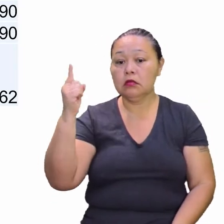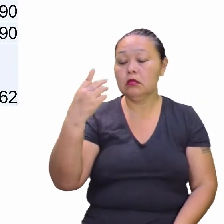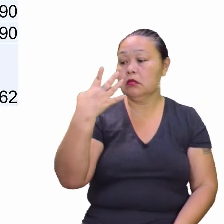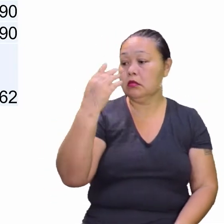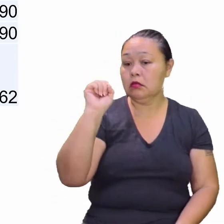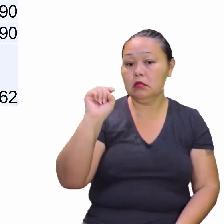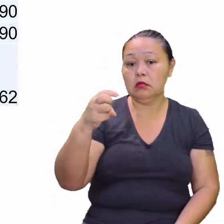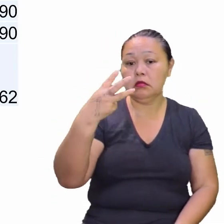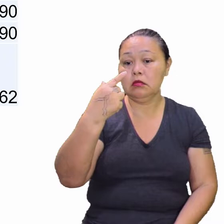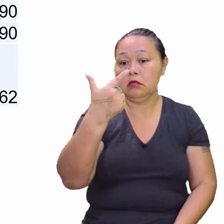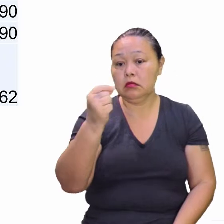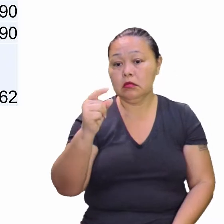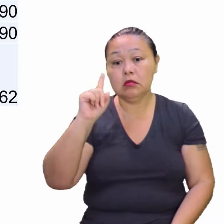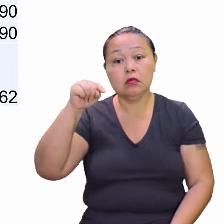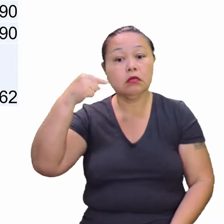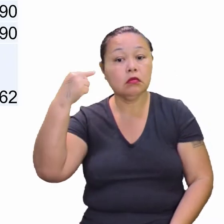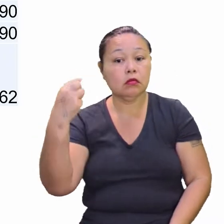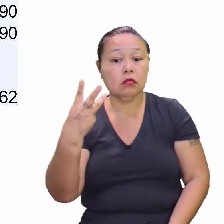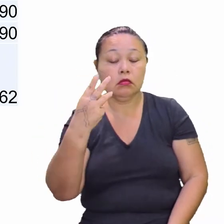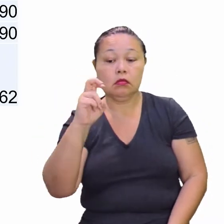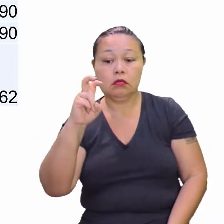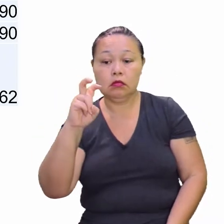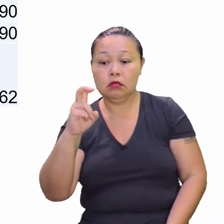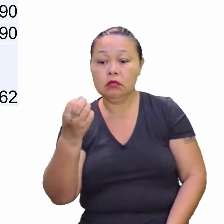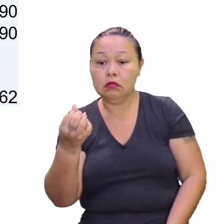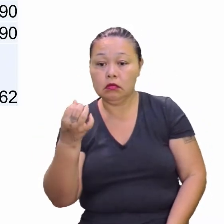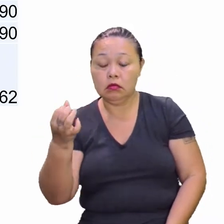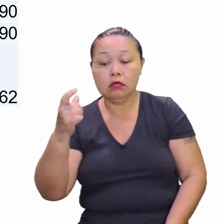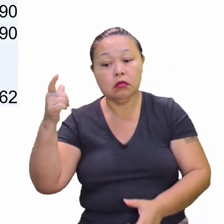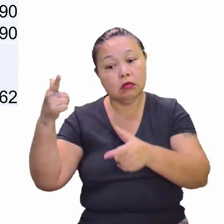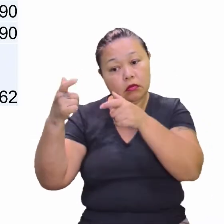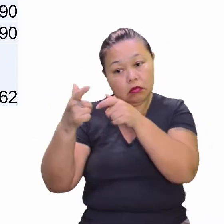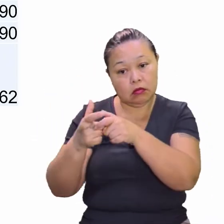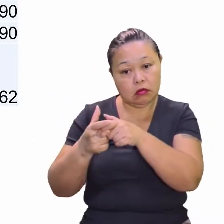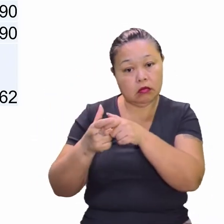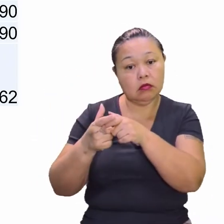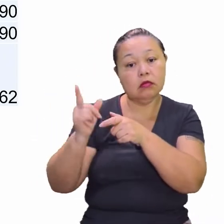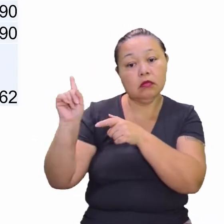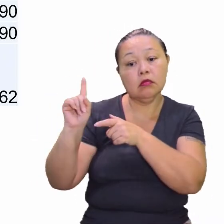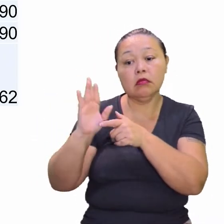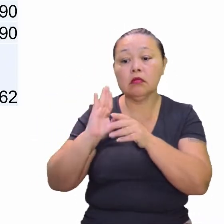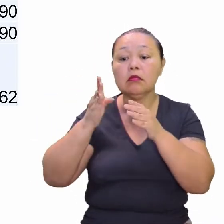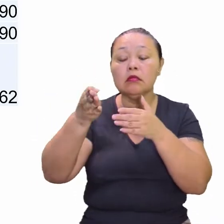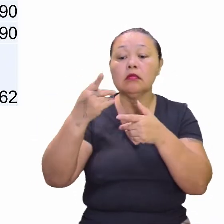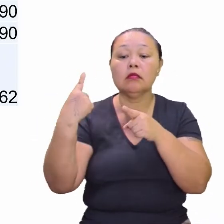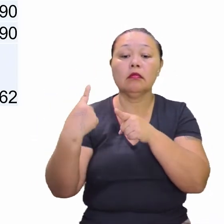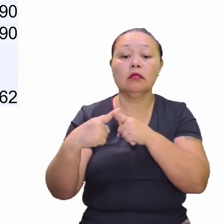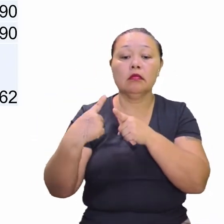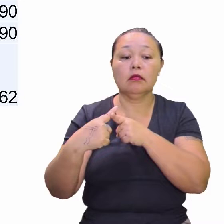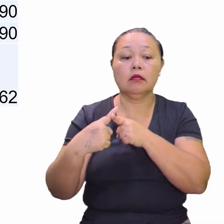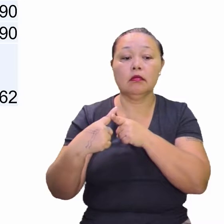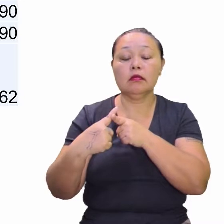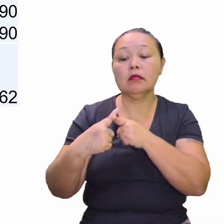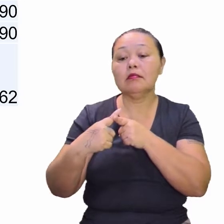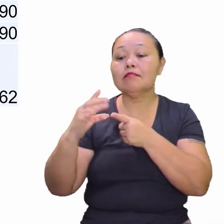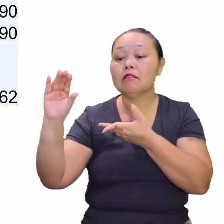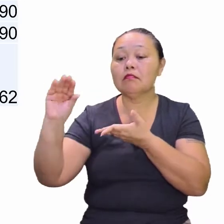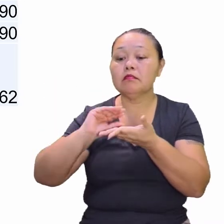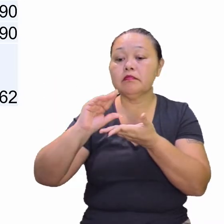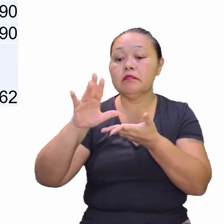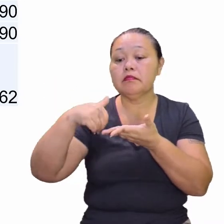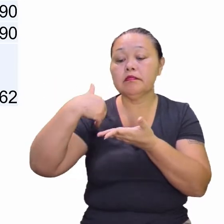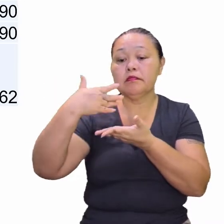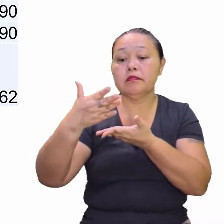cabeças, depois a gente observa de 3.566 uma redução. Isso principalmente por conta aí desse